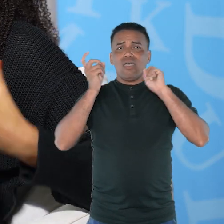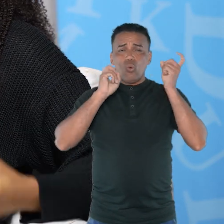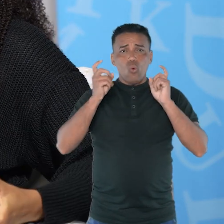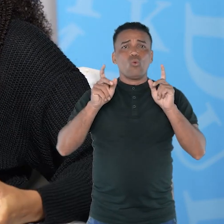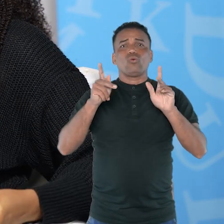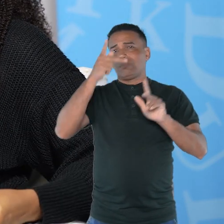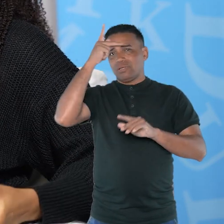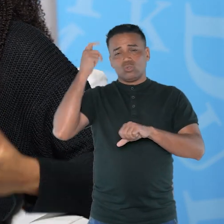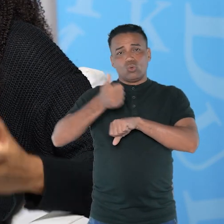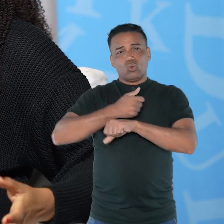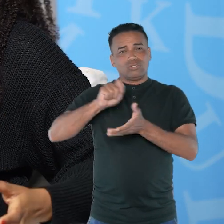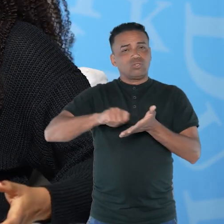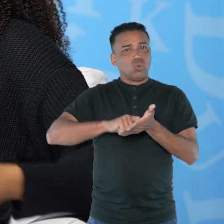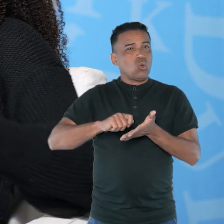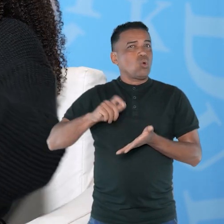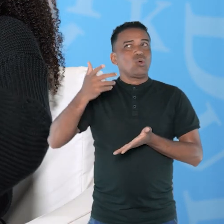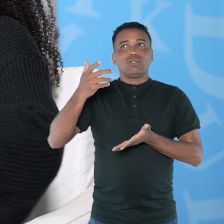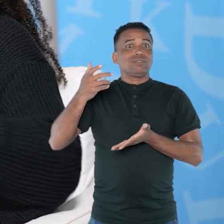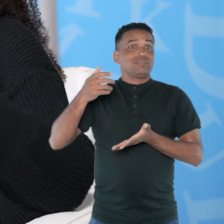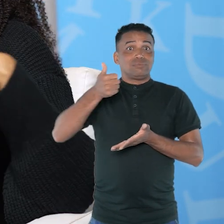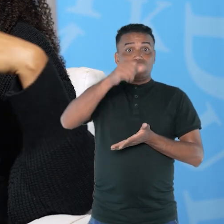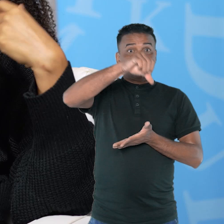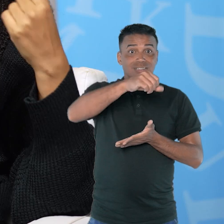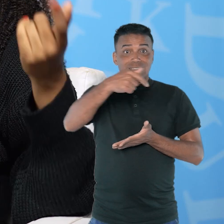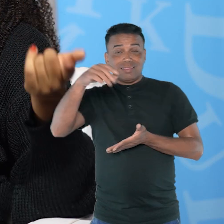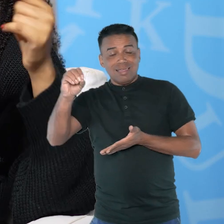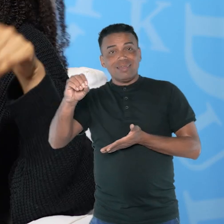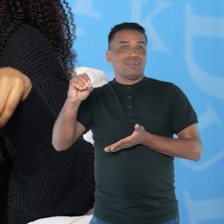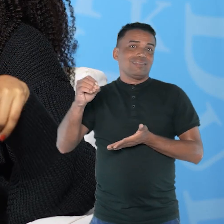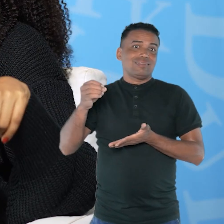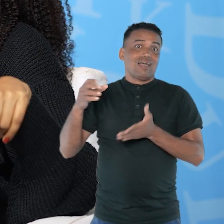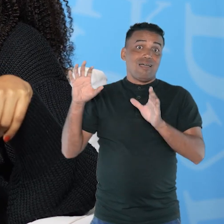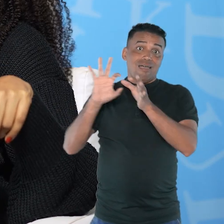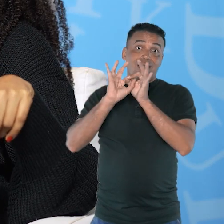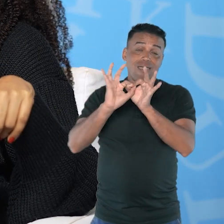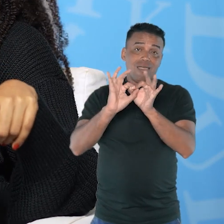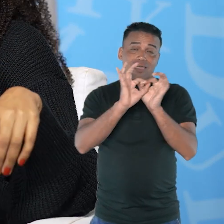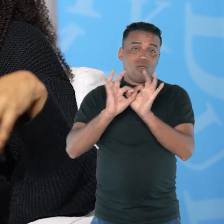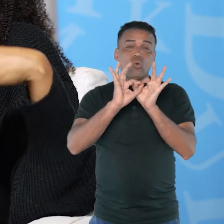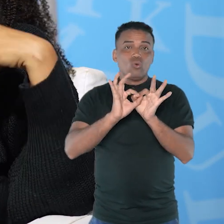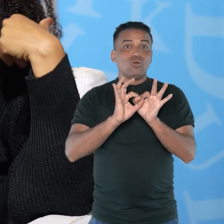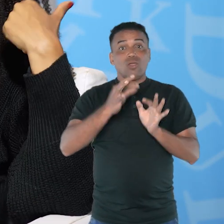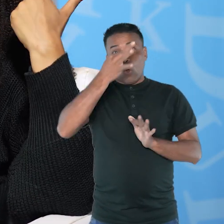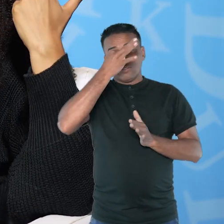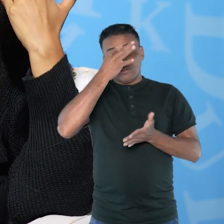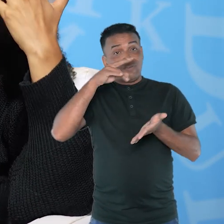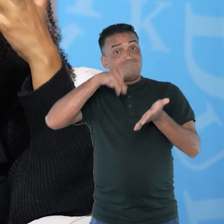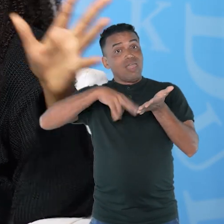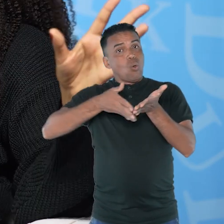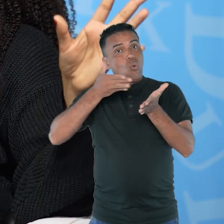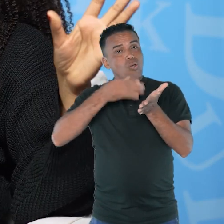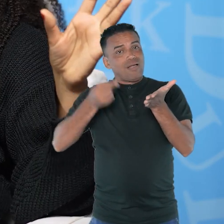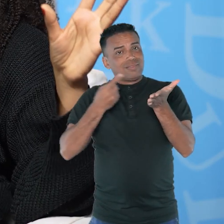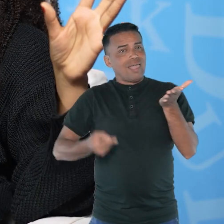que publica autores negros desde os anos 70. A Conceição Evaristo, a primeira vez que ela publicou um livro foi lá no Cadernos Negros. Escritores que passaram